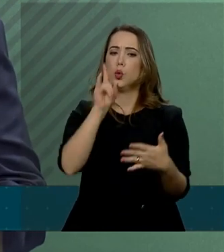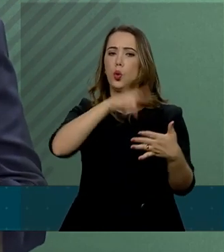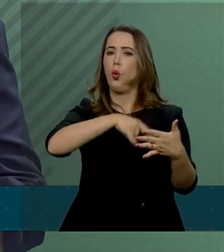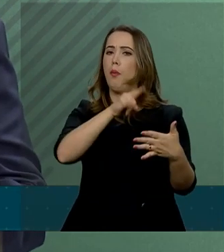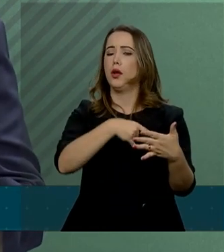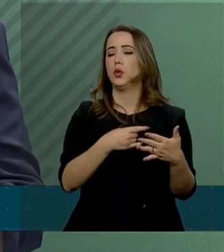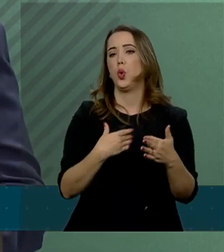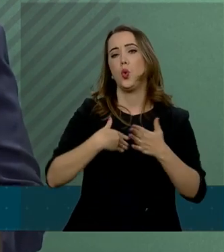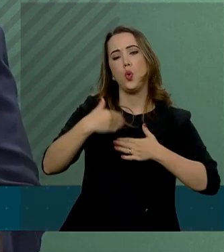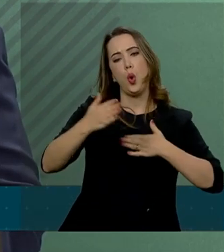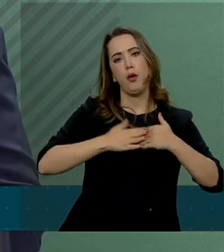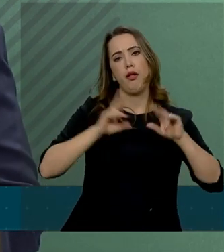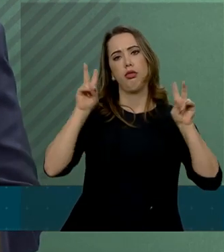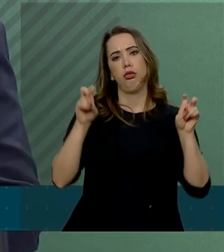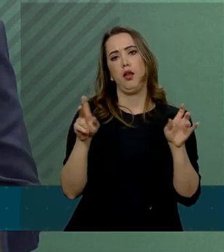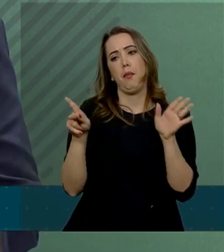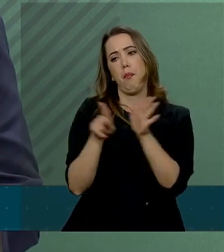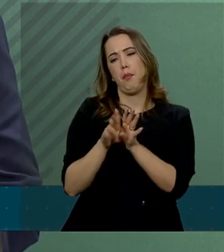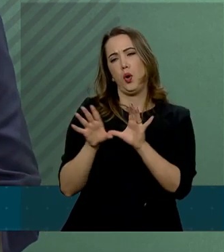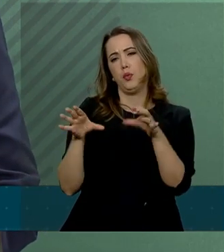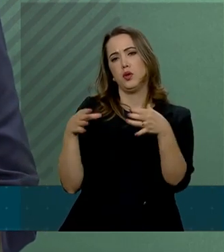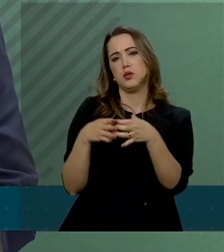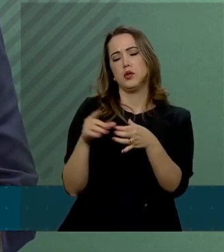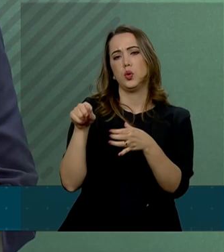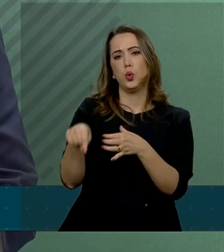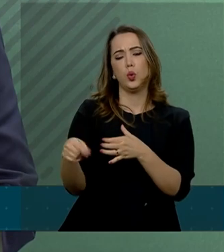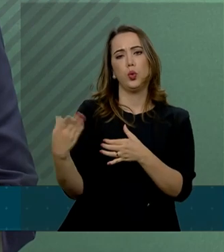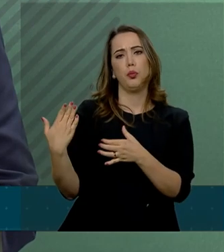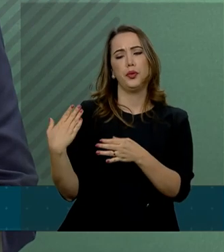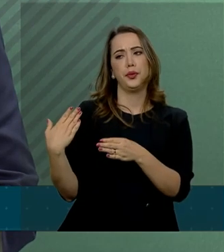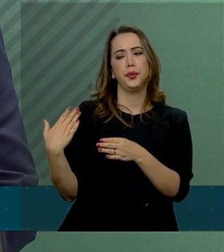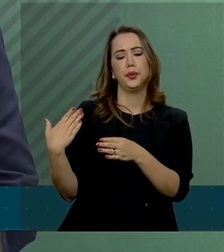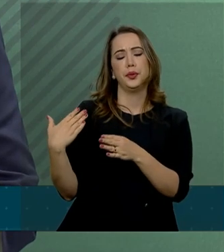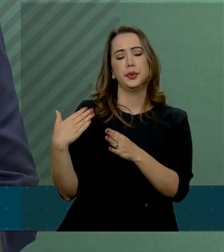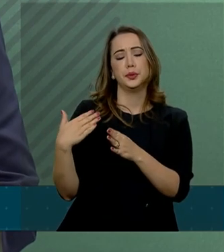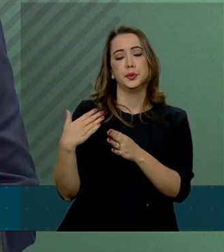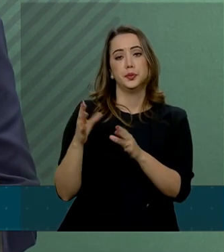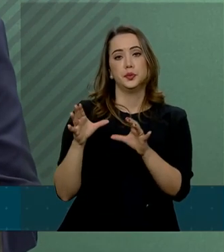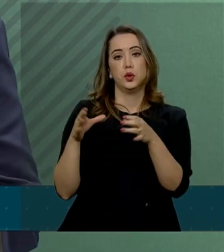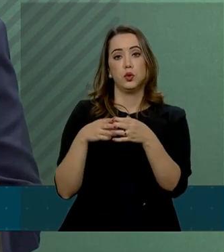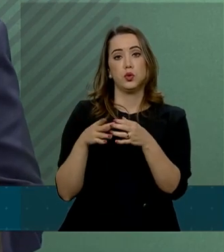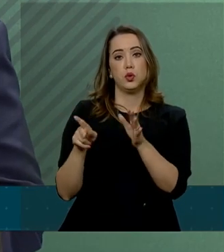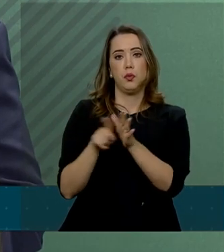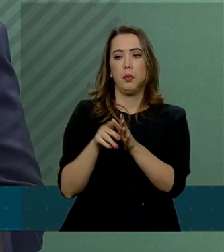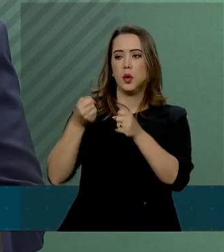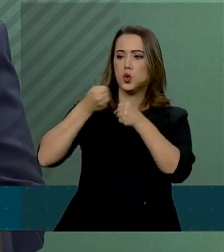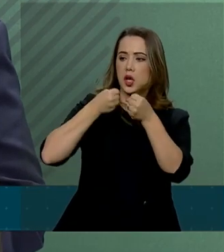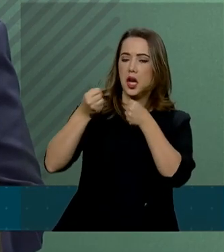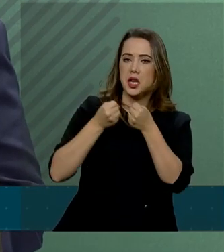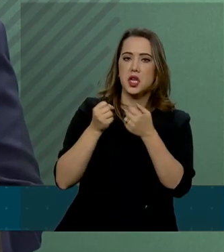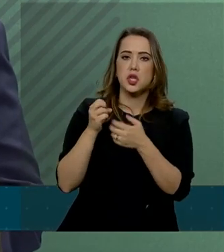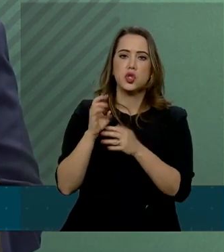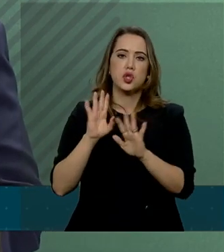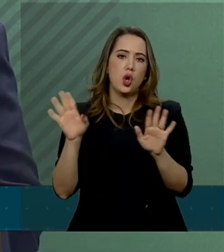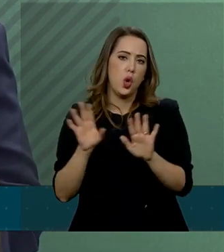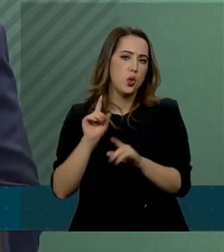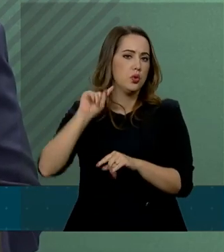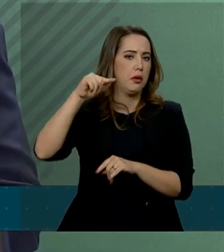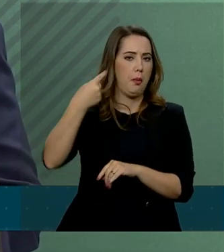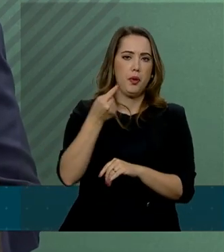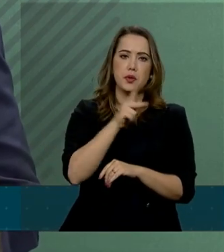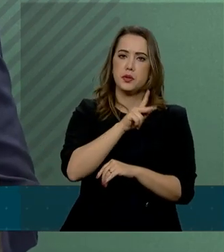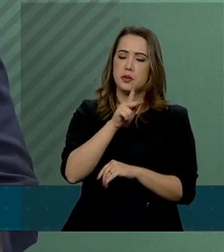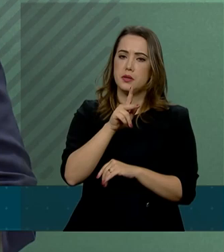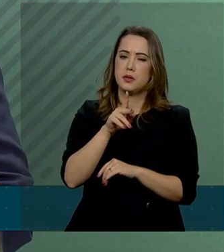quaisquer assuntos referentes a essa essa demanda jornalística ou não apenas após o conhecimento